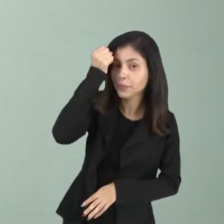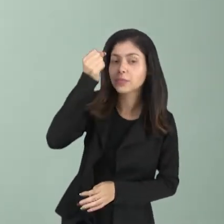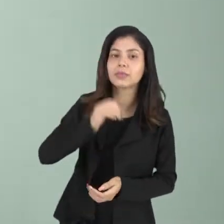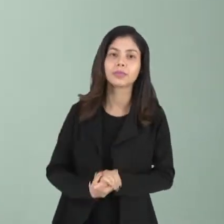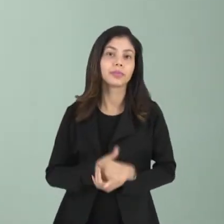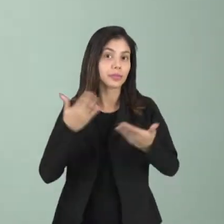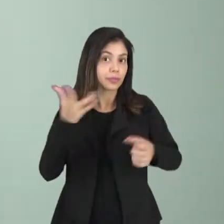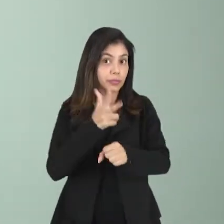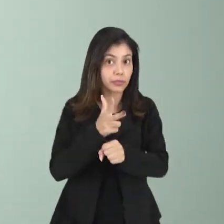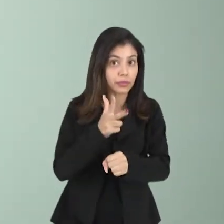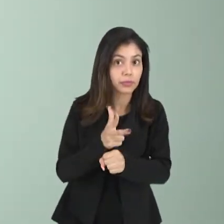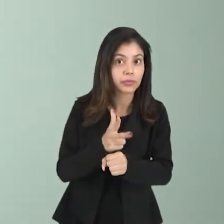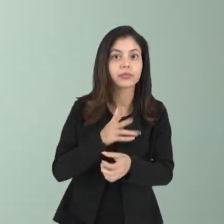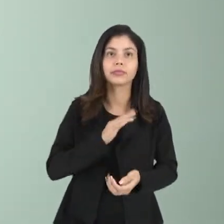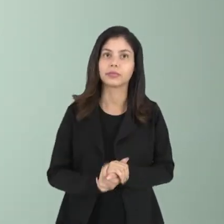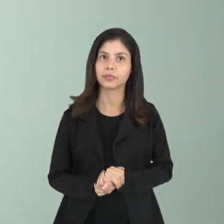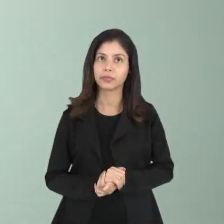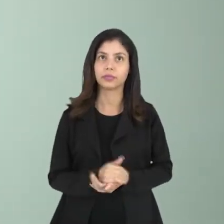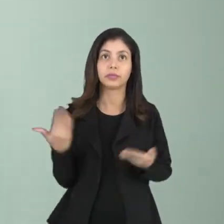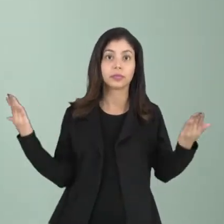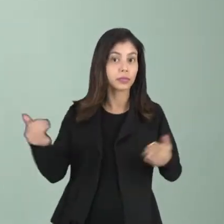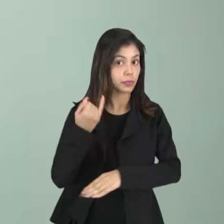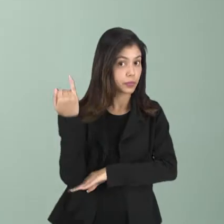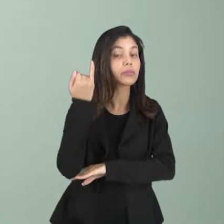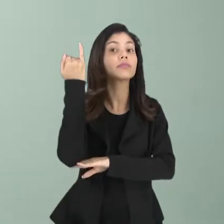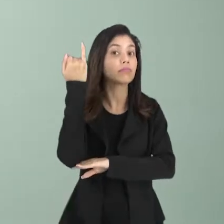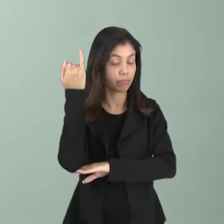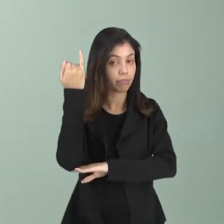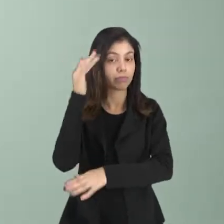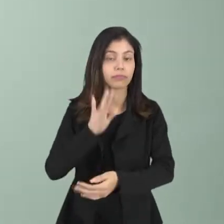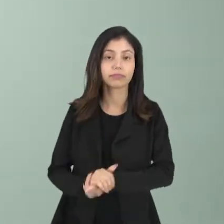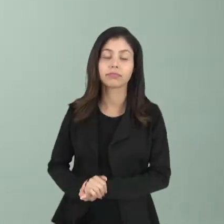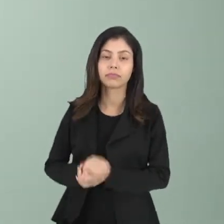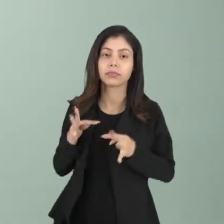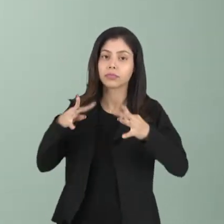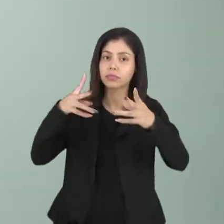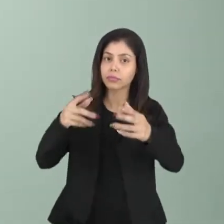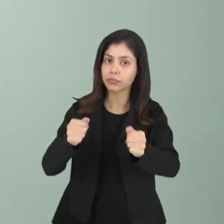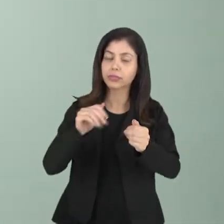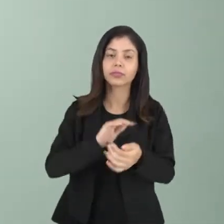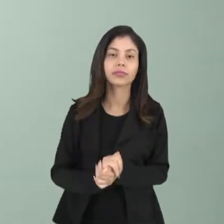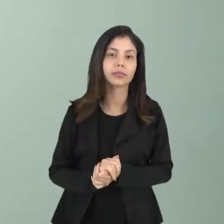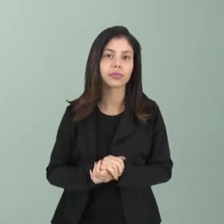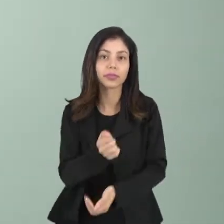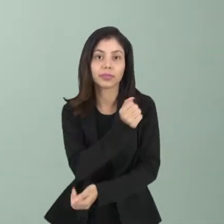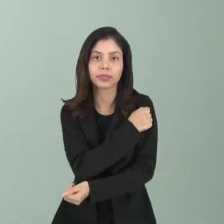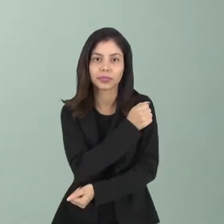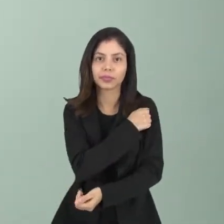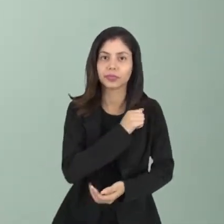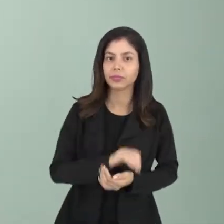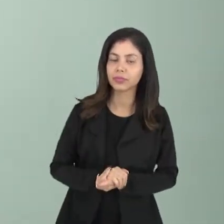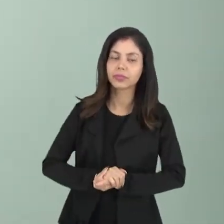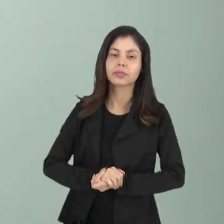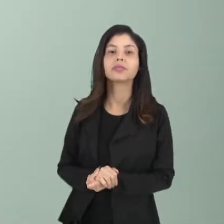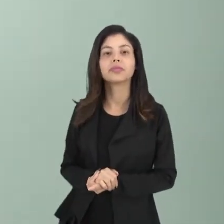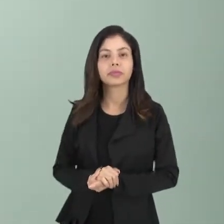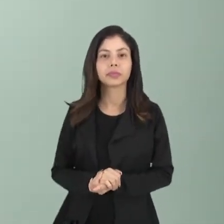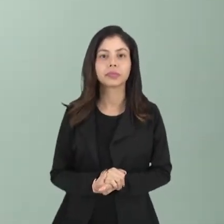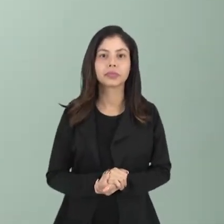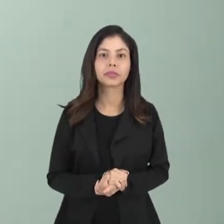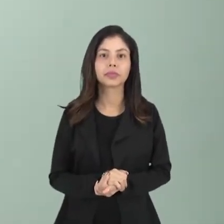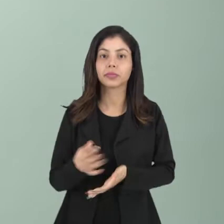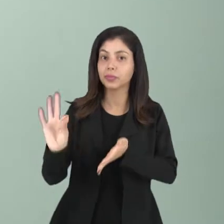Sociologia. Videoaula esta destinada principalmente a todos aqueles alunos e alunas que